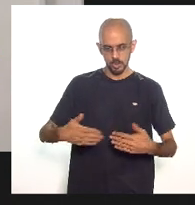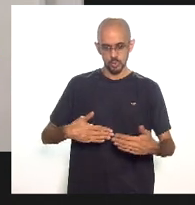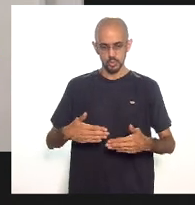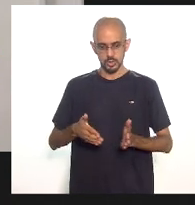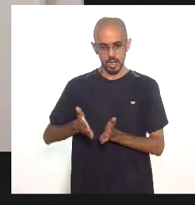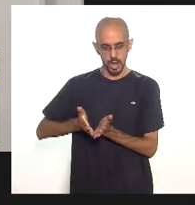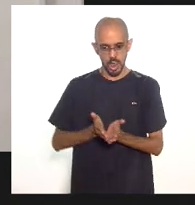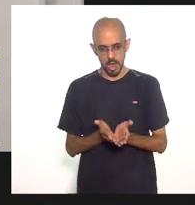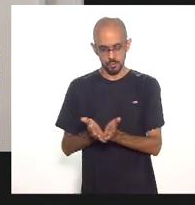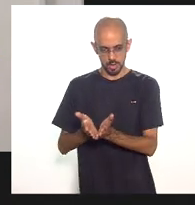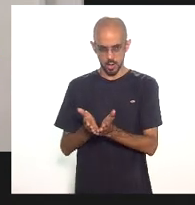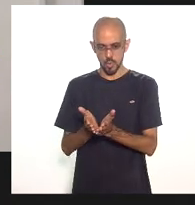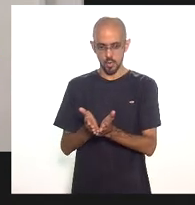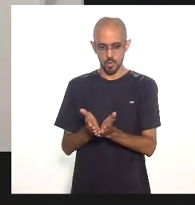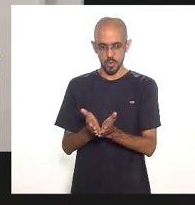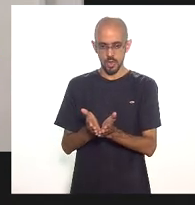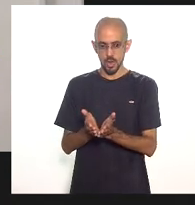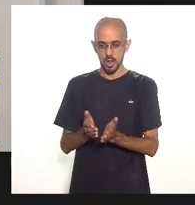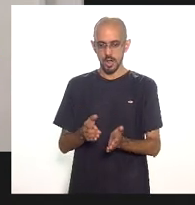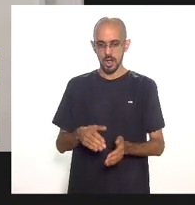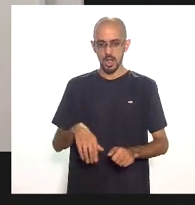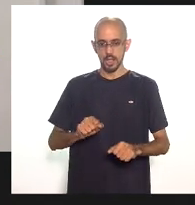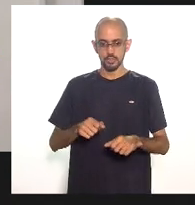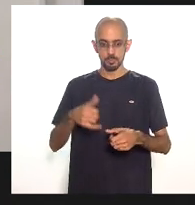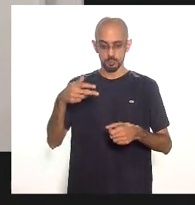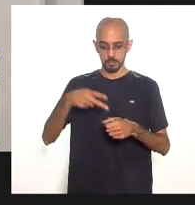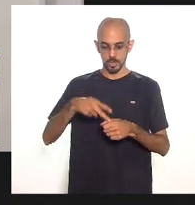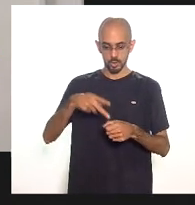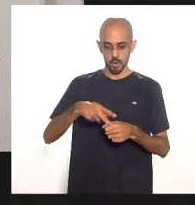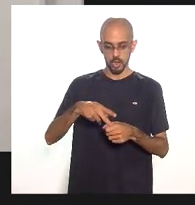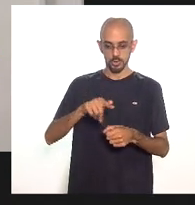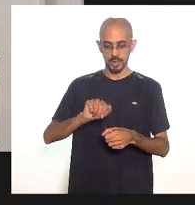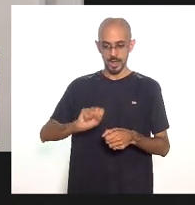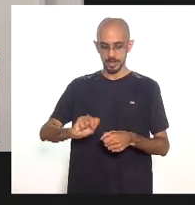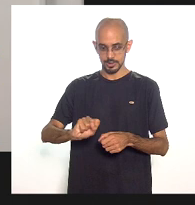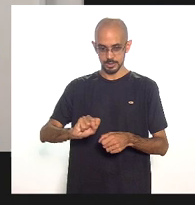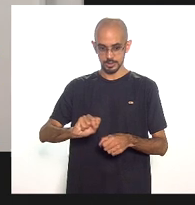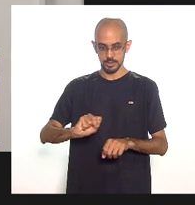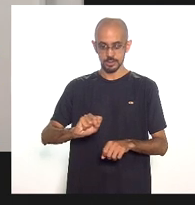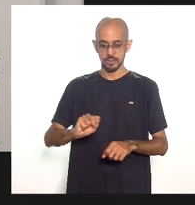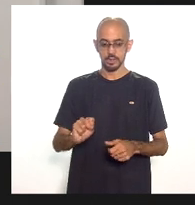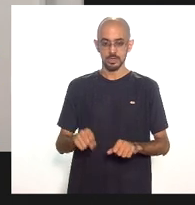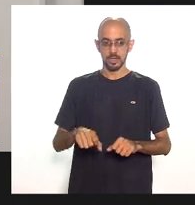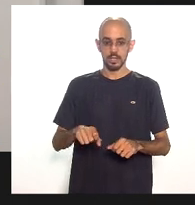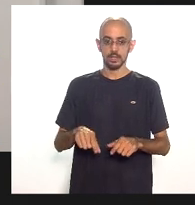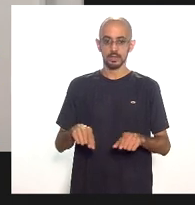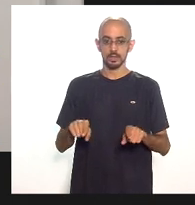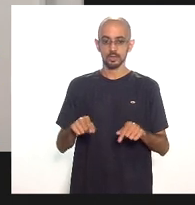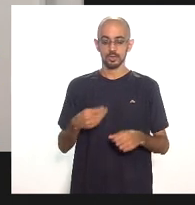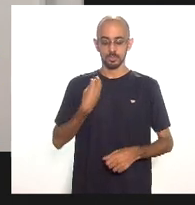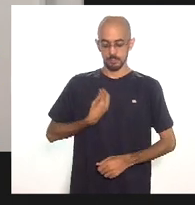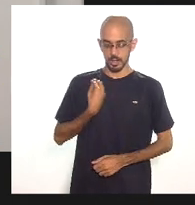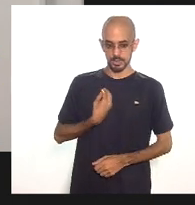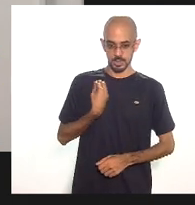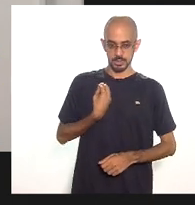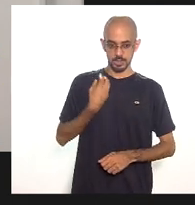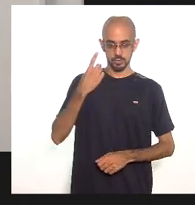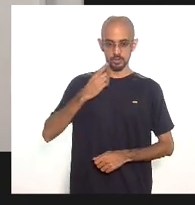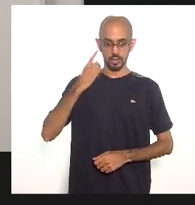de offshore do setor de petróleo e gás do Estado do Rio de Janeiro, contando com a presença dos